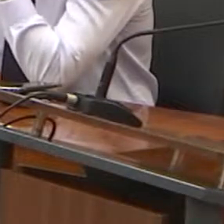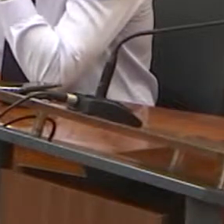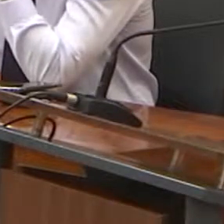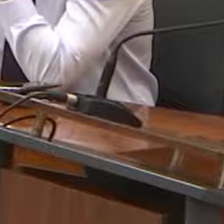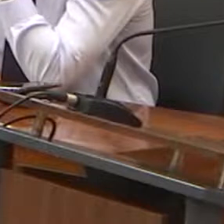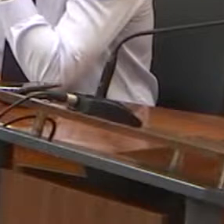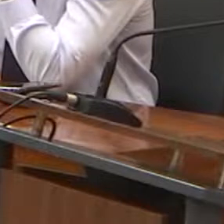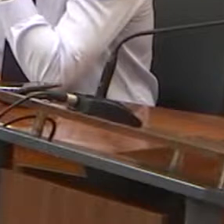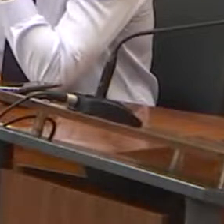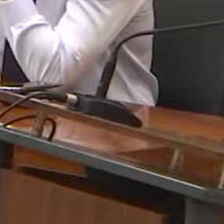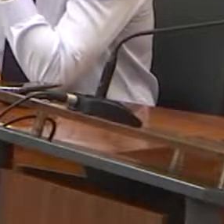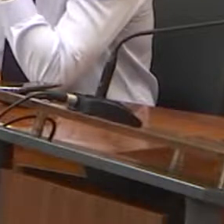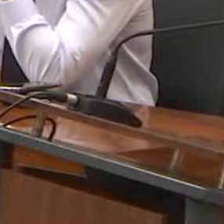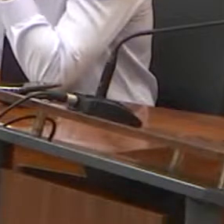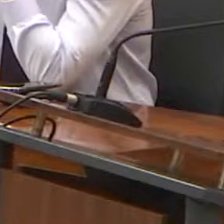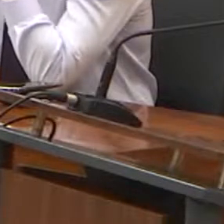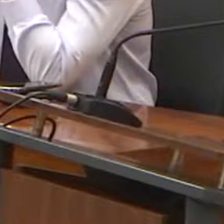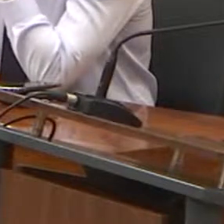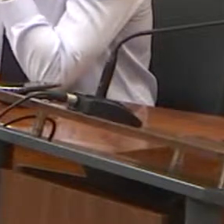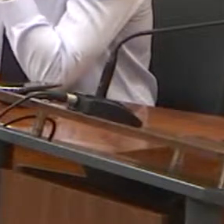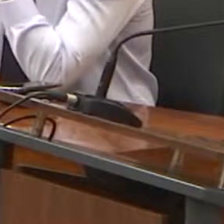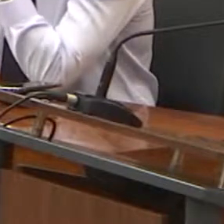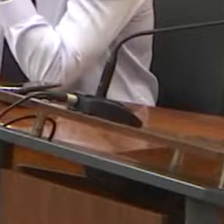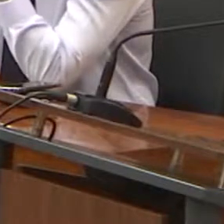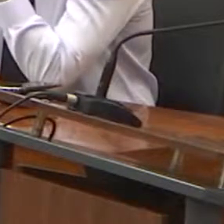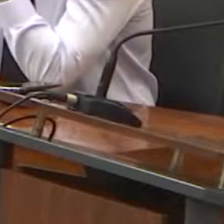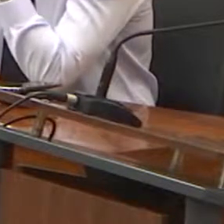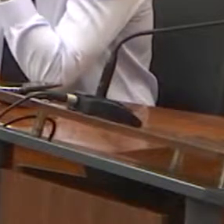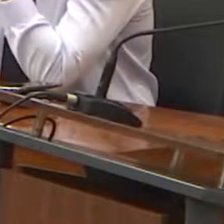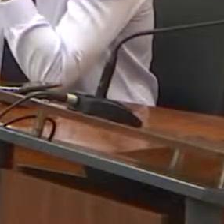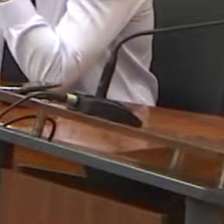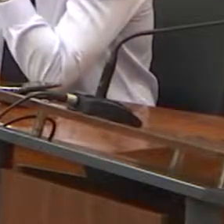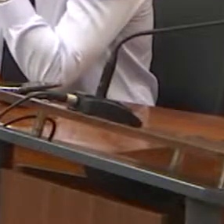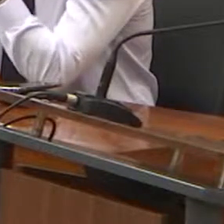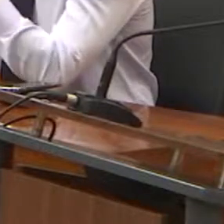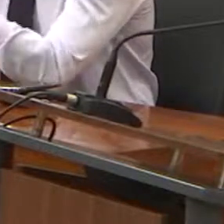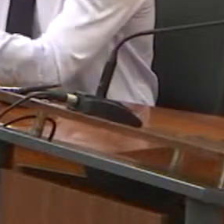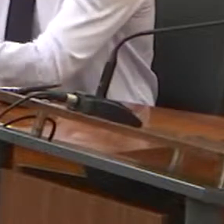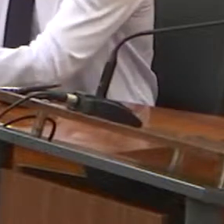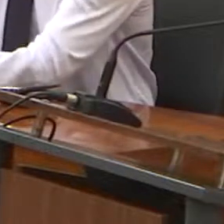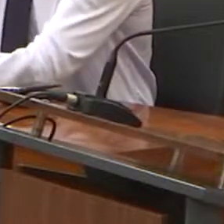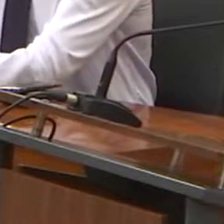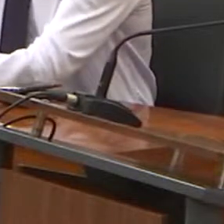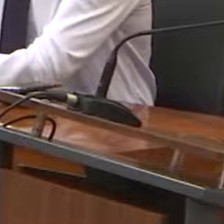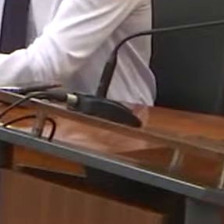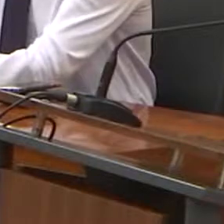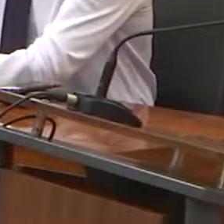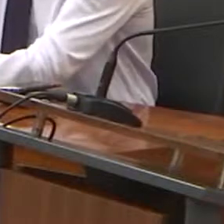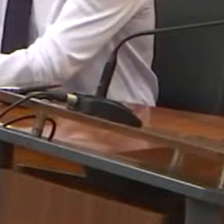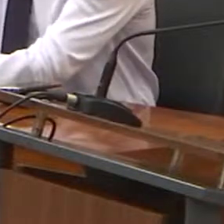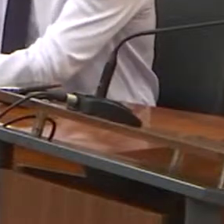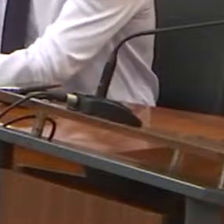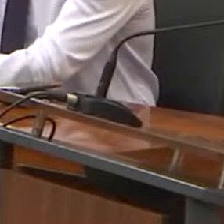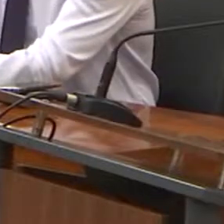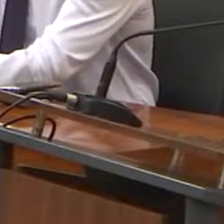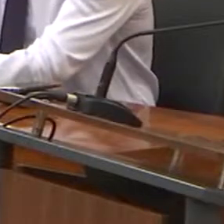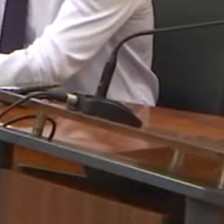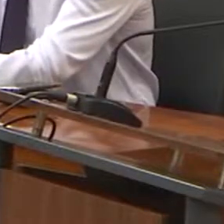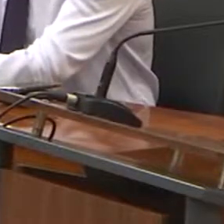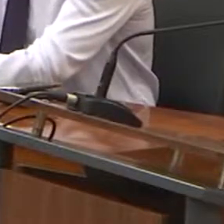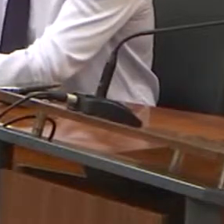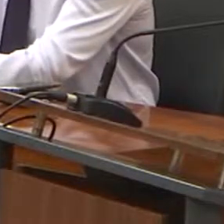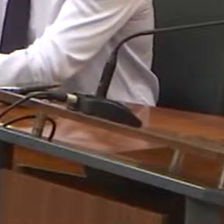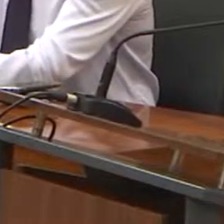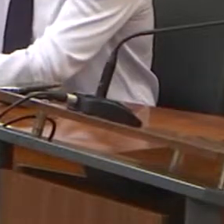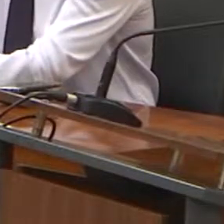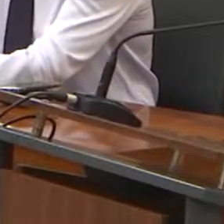segunda Marcha Mundial da Paz e da Não Violência. Então, fica registrado, feitas as considerações. Eu já vou abrir, eu peço a